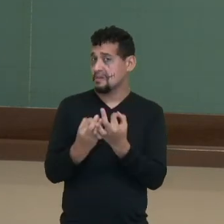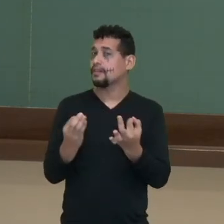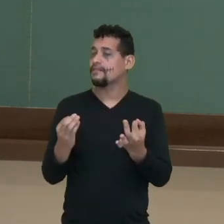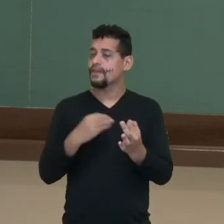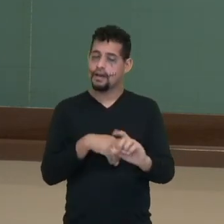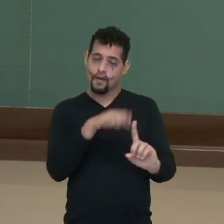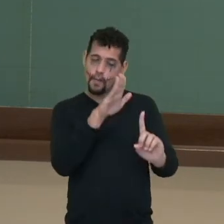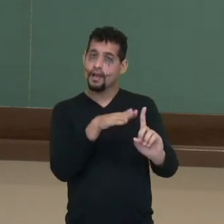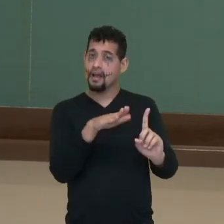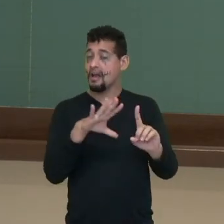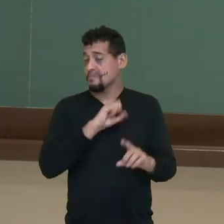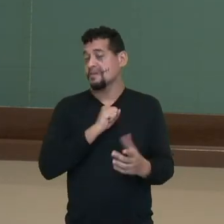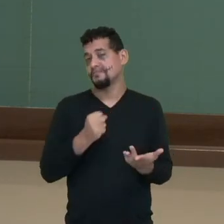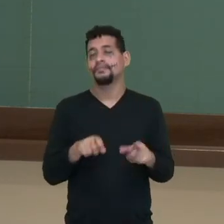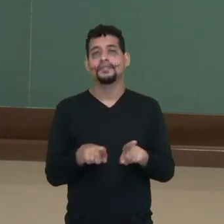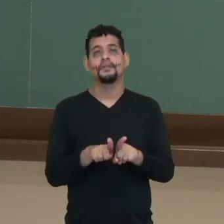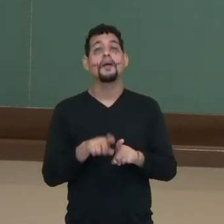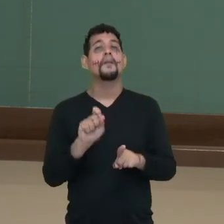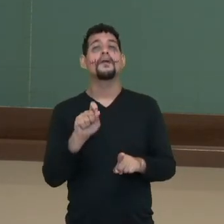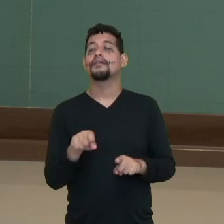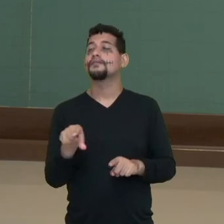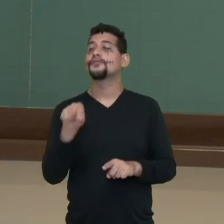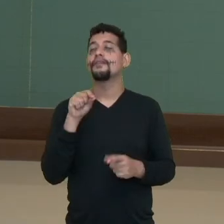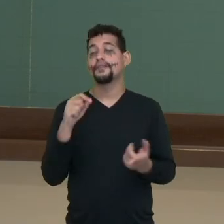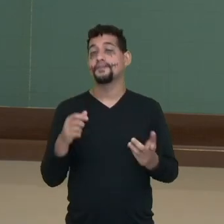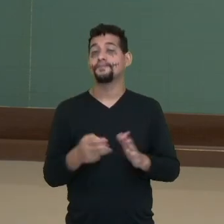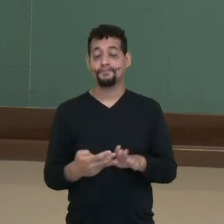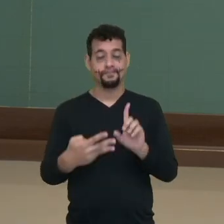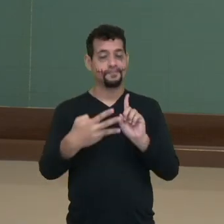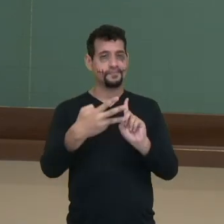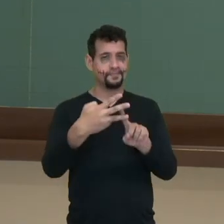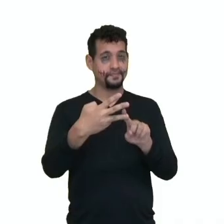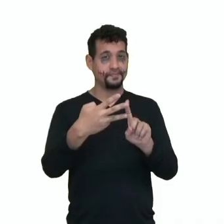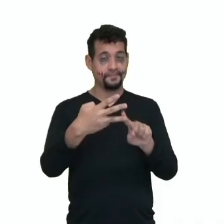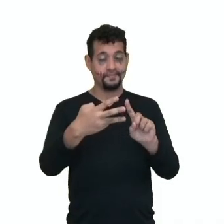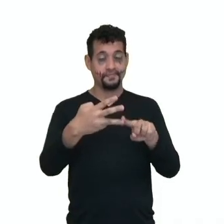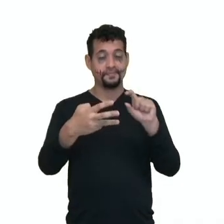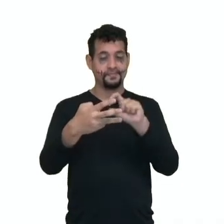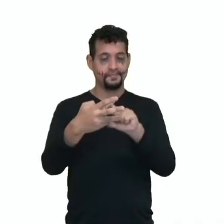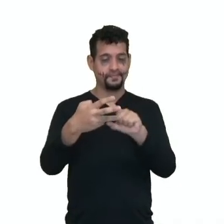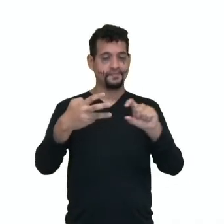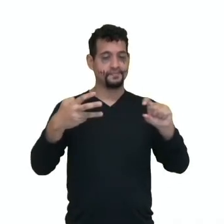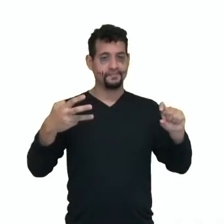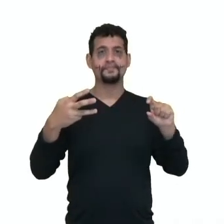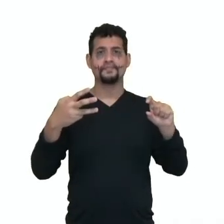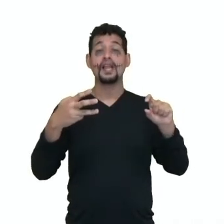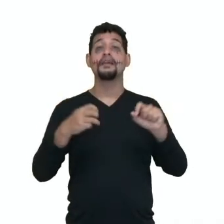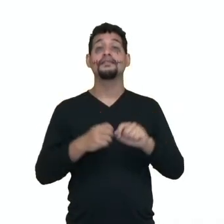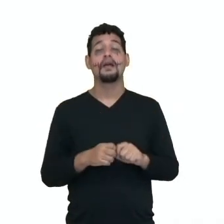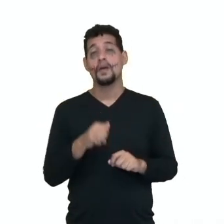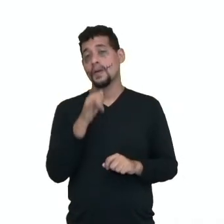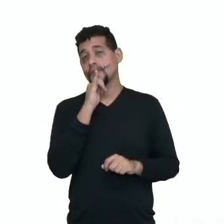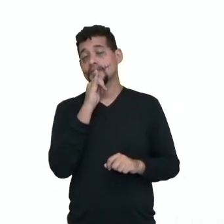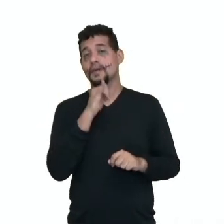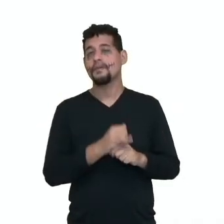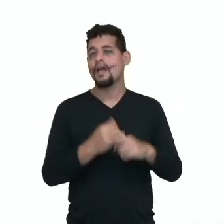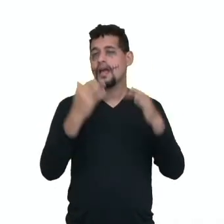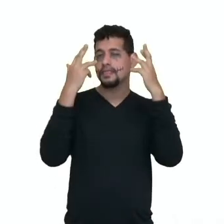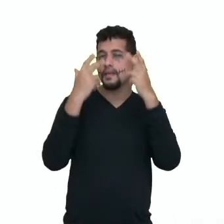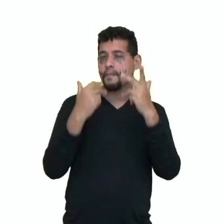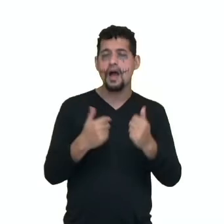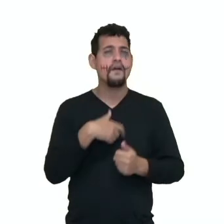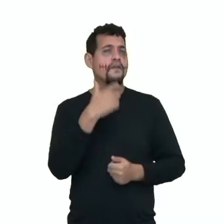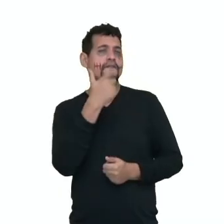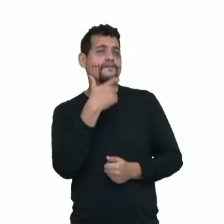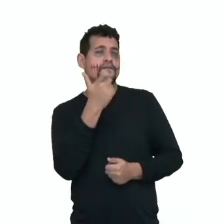ser homenageado, certo? Para quem é dedicado. Terceiro nível, además de frutas, são puestos os pratos preferidos de la